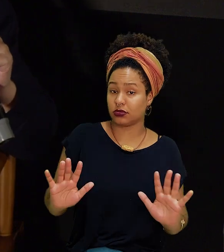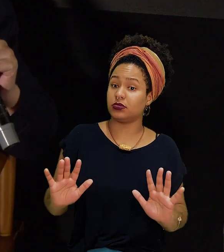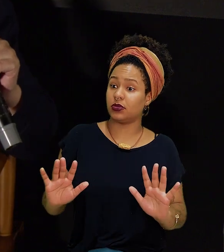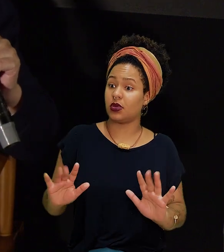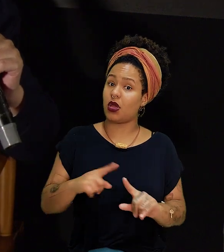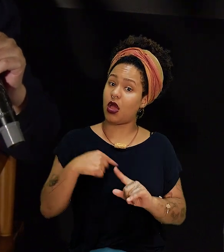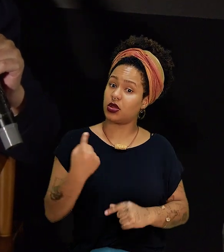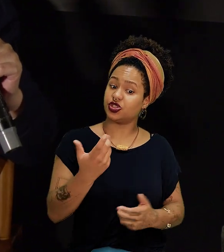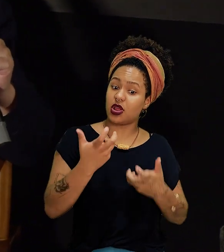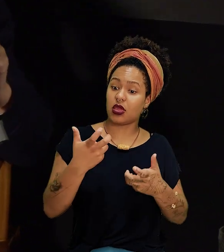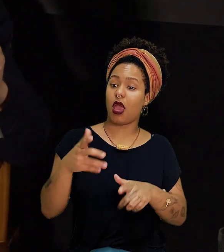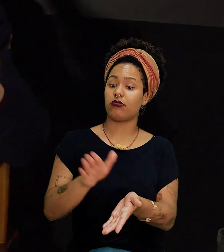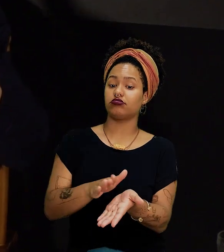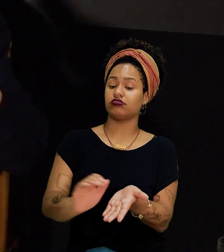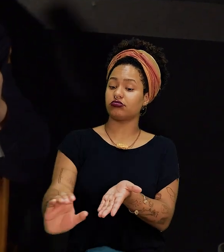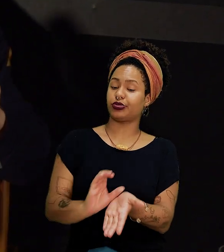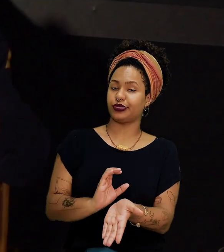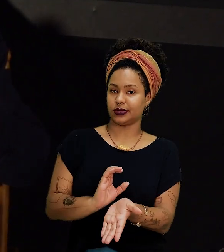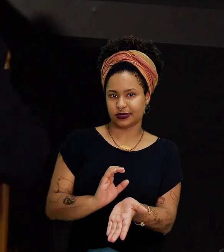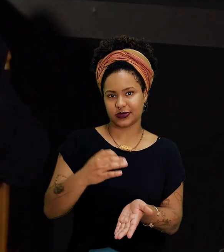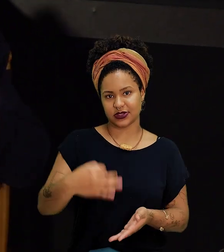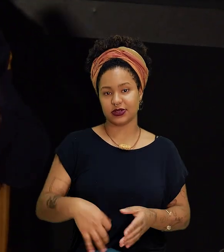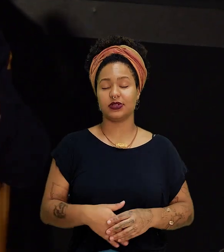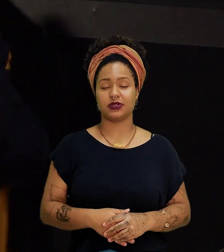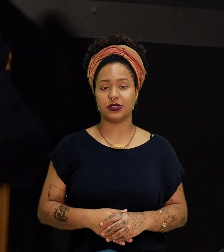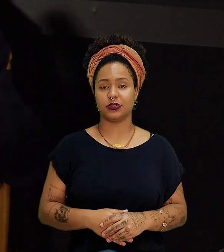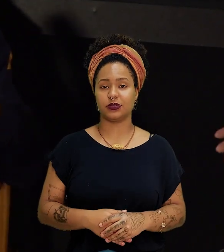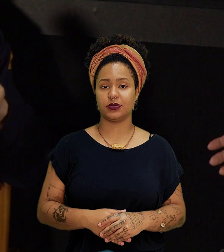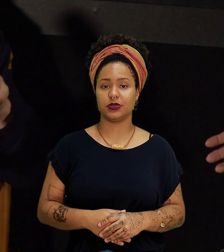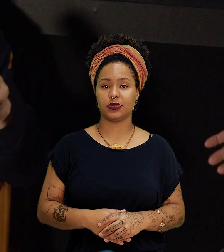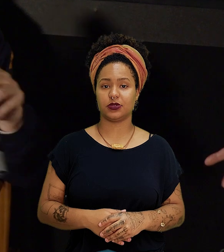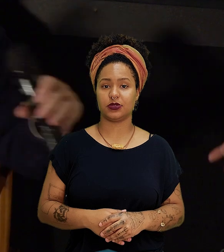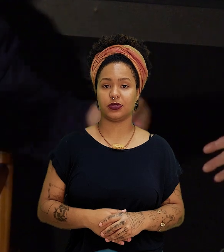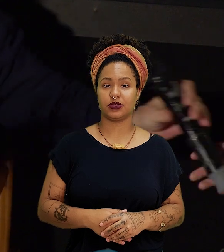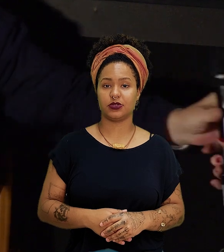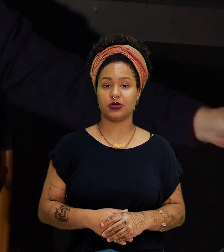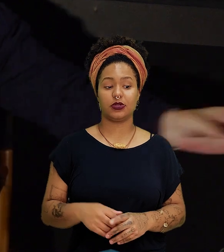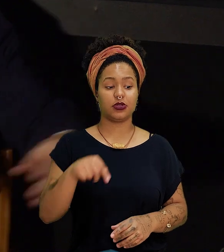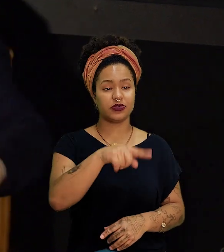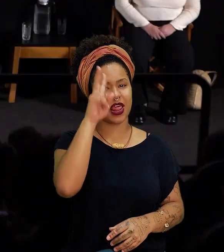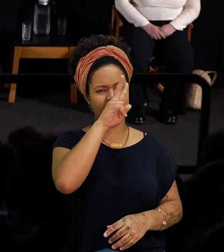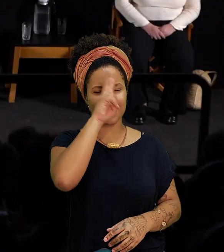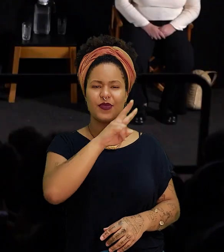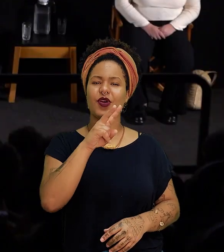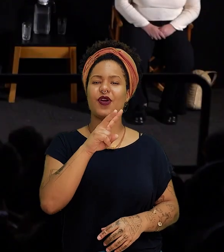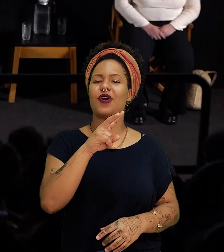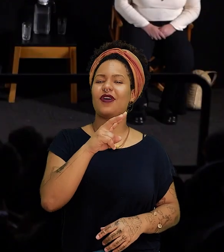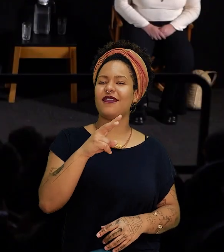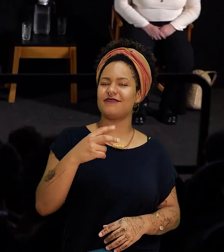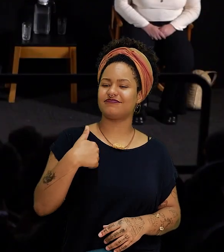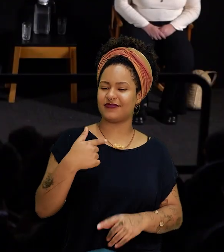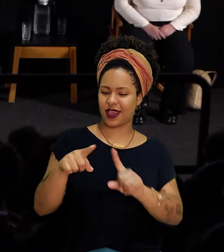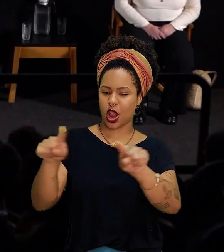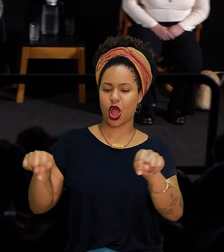Opa, nós queremos aqui a indenização, tá certo? Né? Isso me lembrou a história do